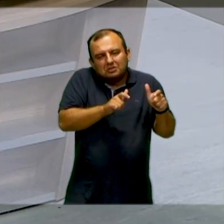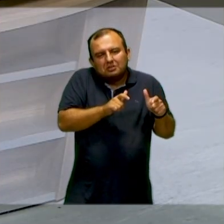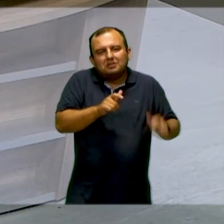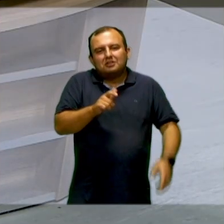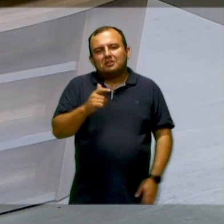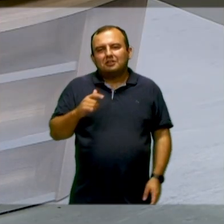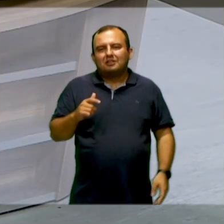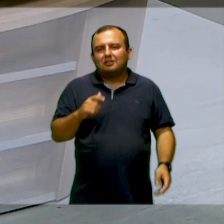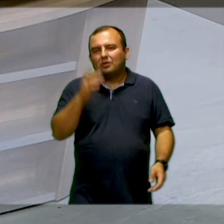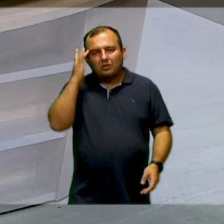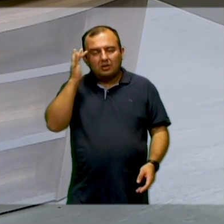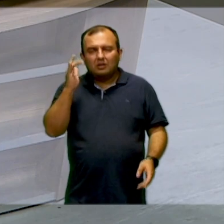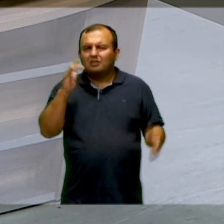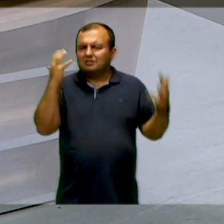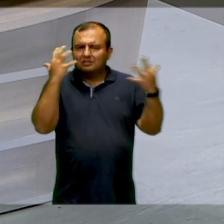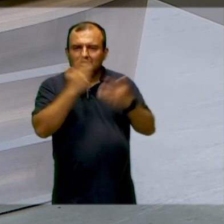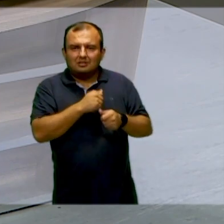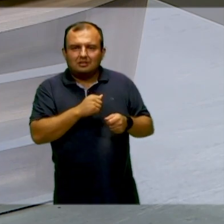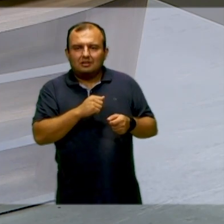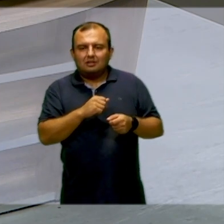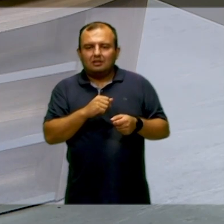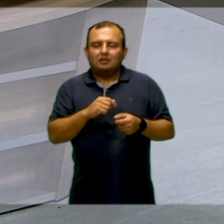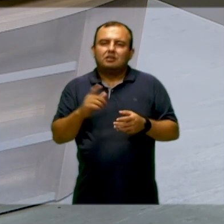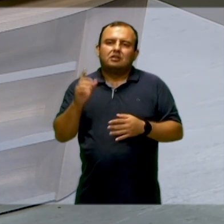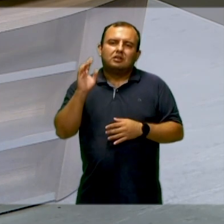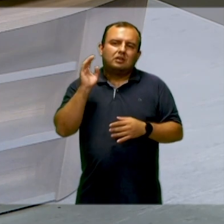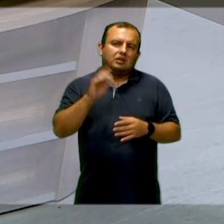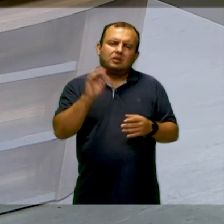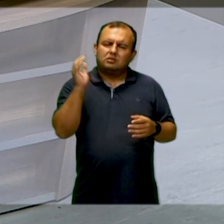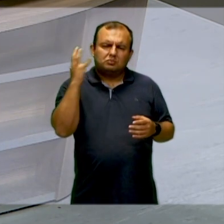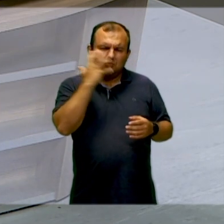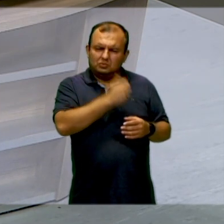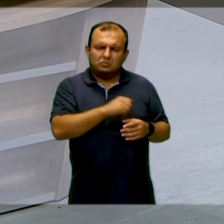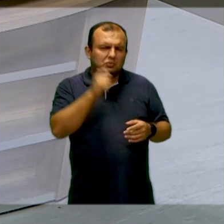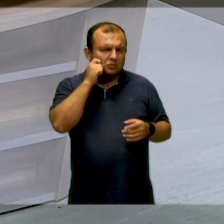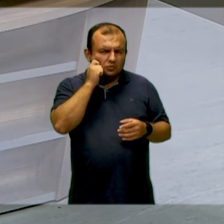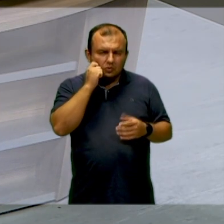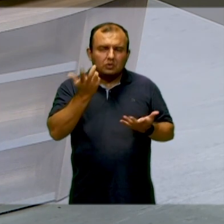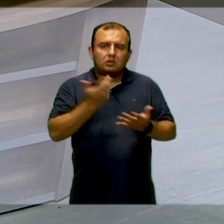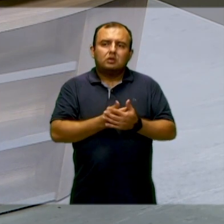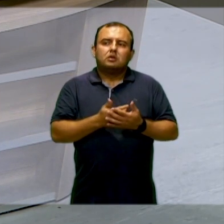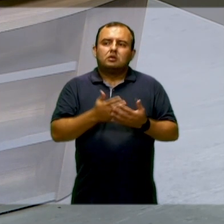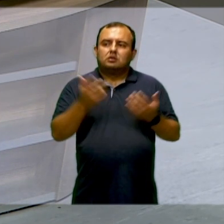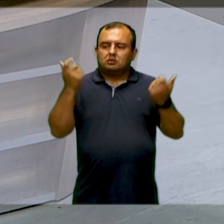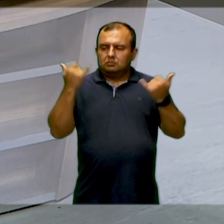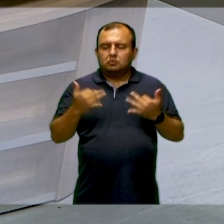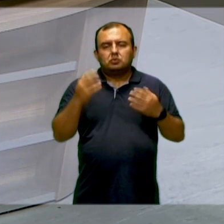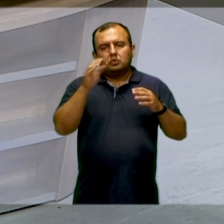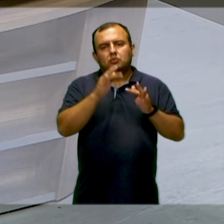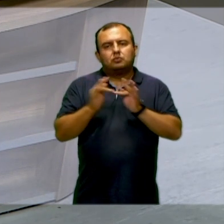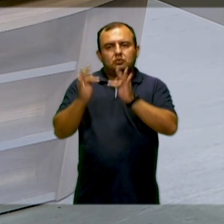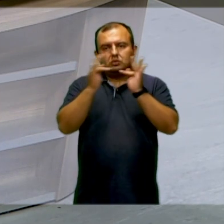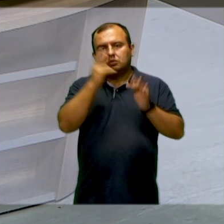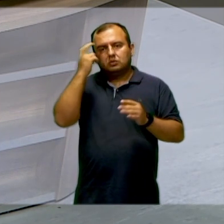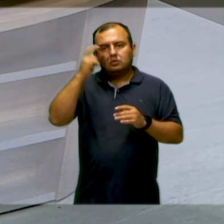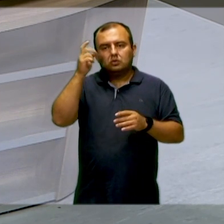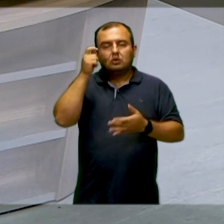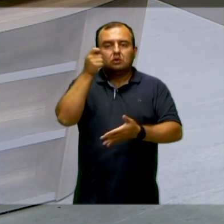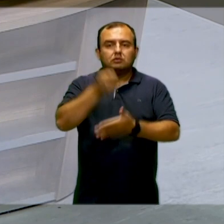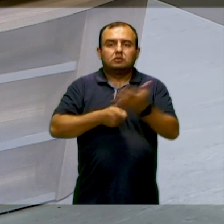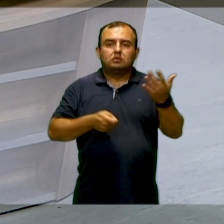eu acho lindo também. Eu acho ele uma museus, teteia, né? eu acho ele uma teteia. Quero te dizer o seguinte, que na Fundação Cultural não tem nenhum cargo